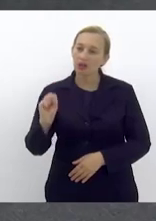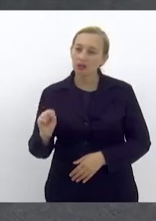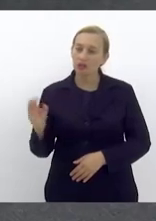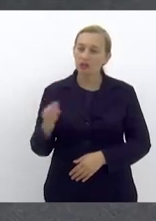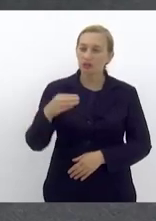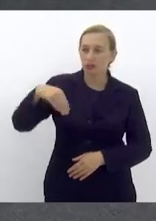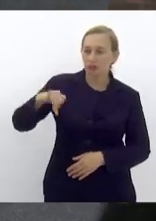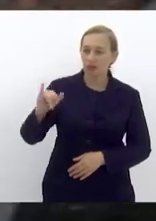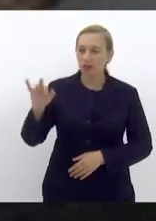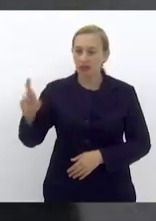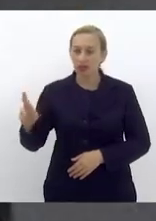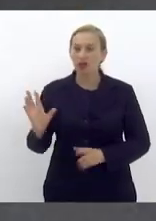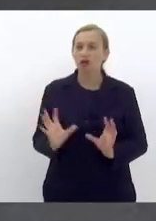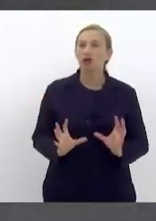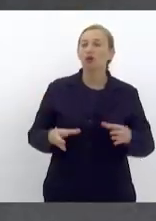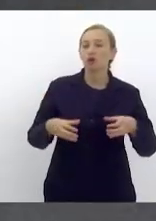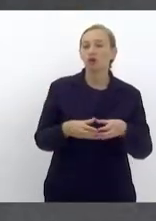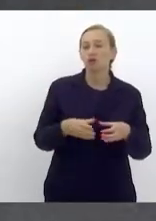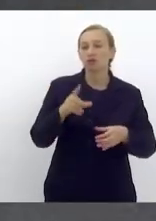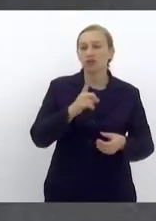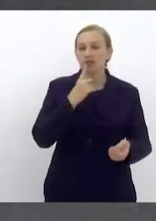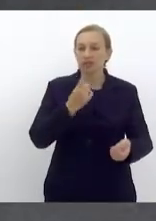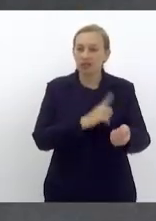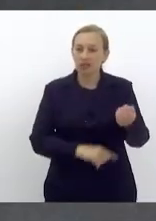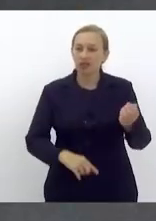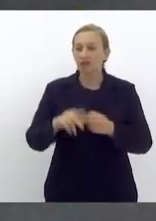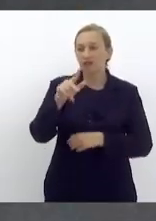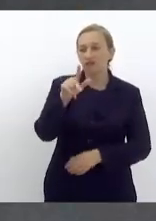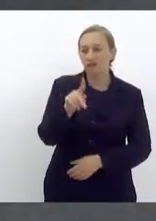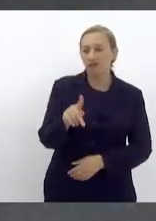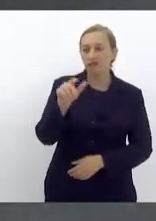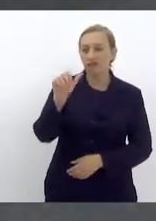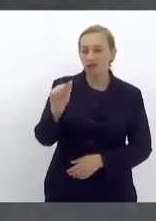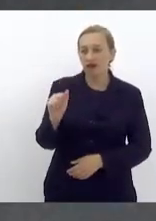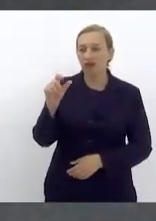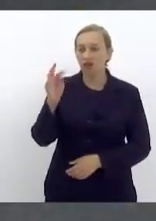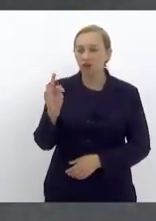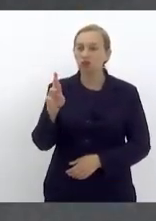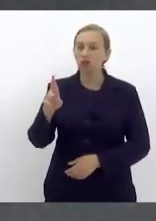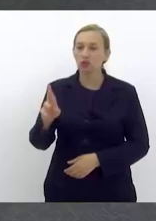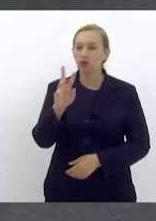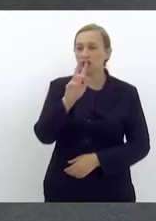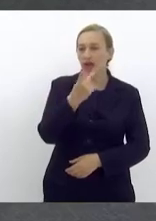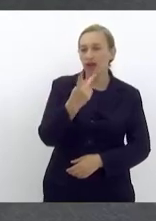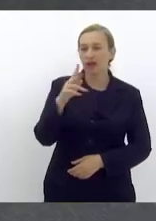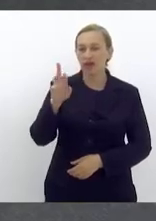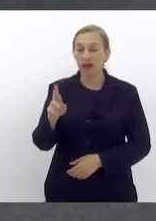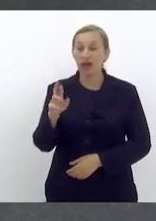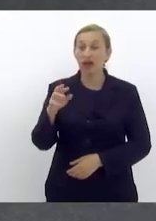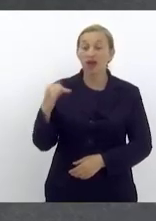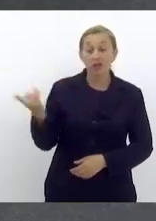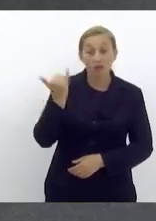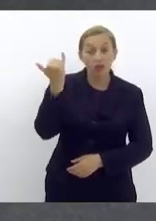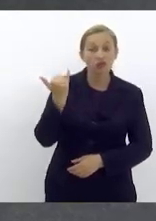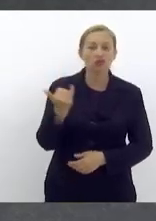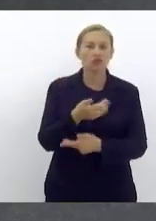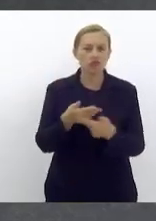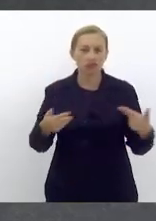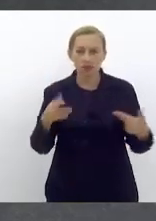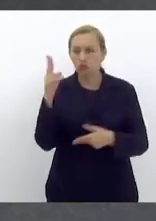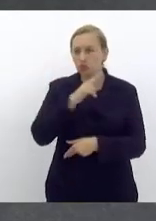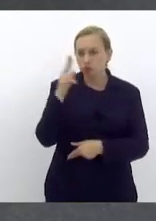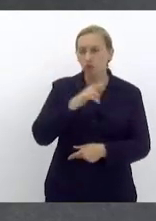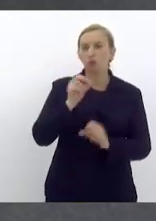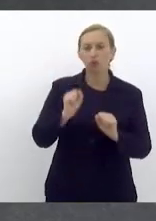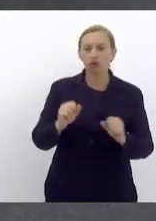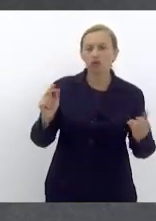o grupo sanguíneo Fator RH é fundamental, ainda mais diante de muitas emergências que podem ocorrer